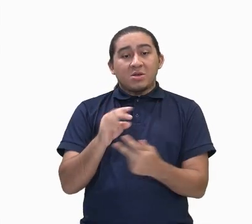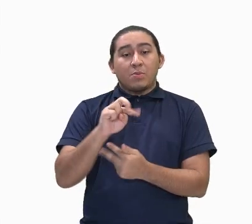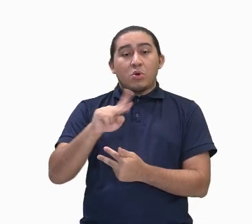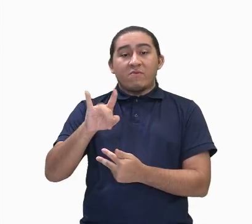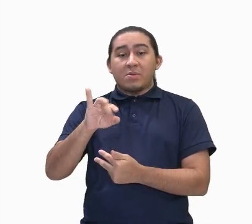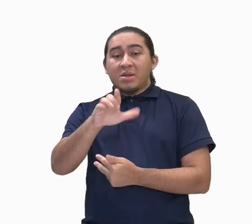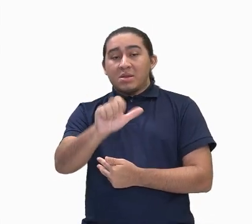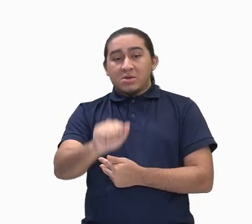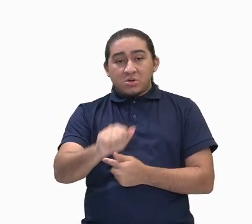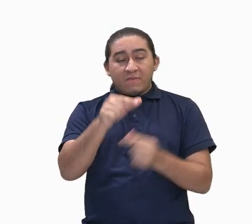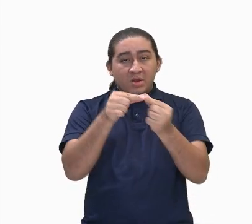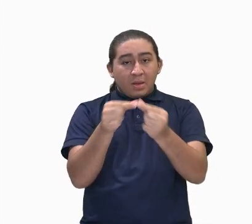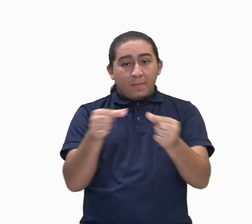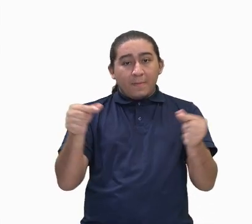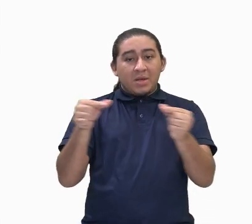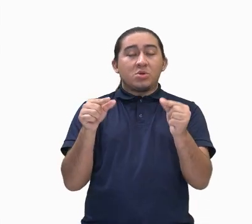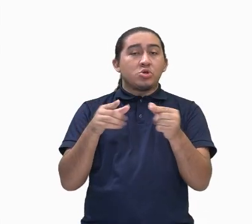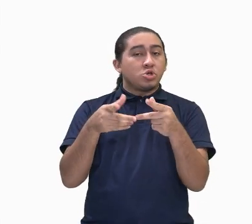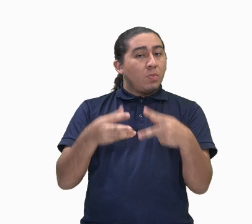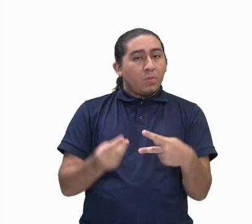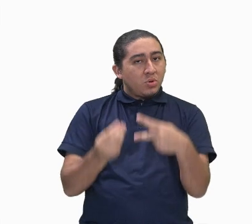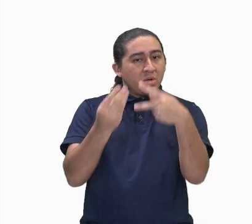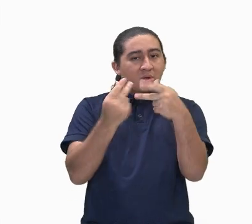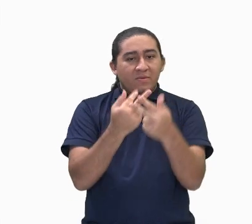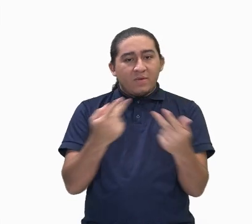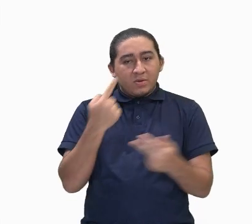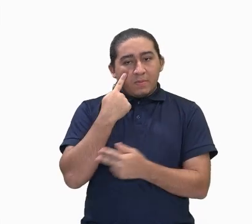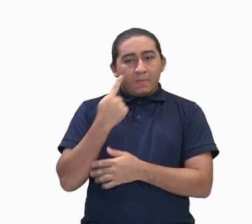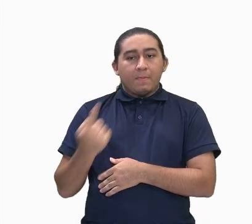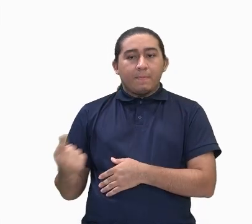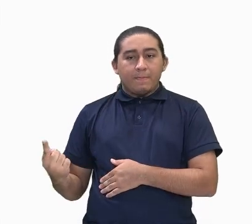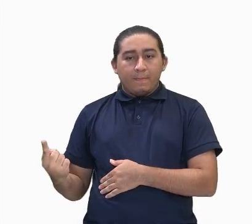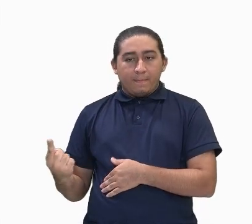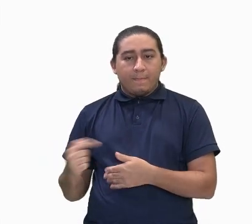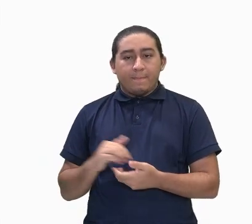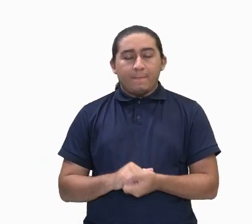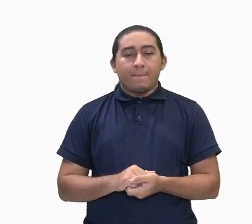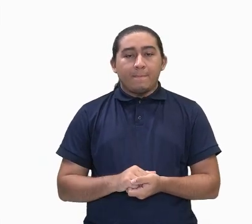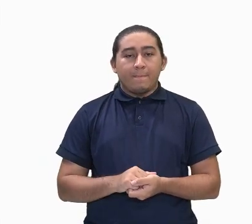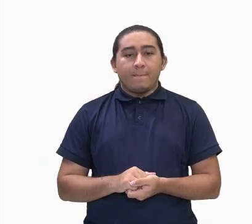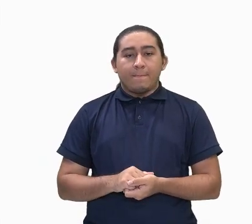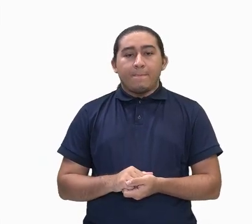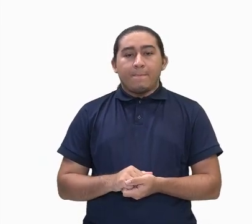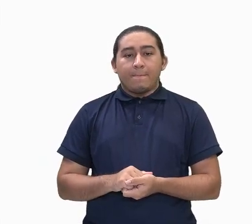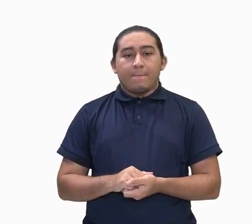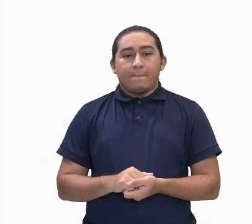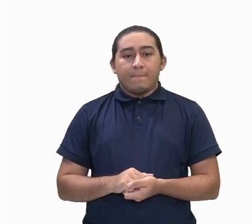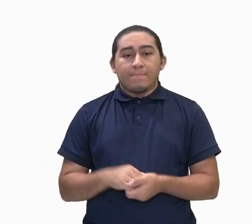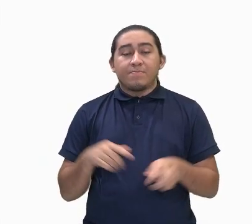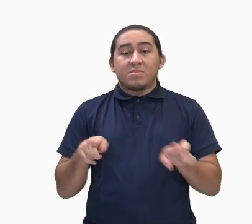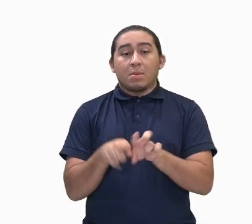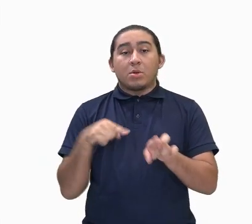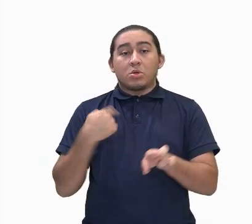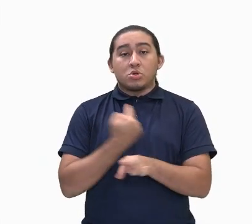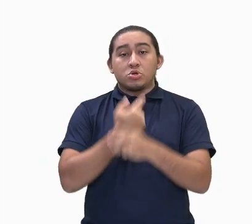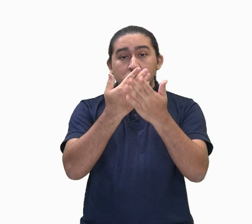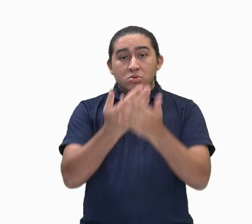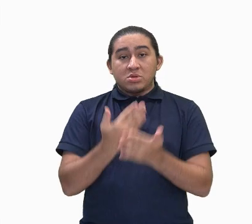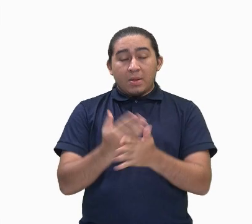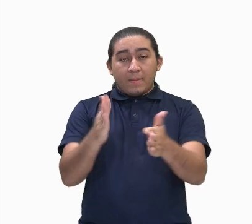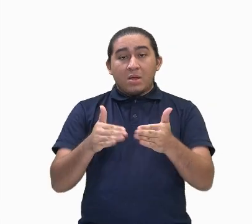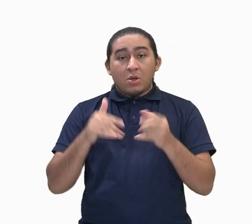miofibrilas, filamentos de proteínas como actina, miosina e outros. E aí vamos ver um pouco mais sobre essa fibra muscular